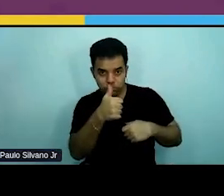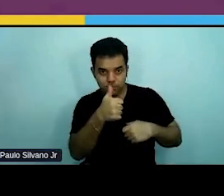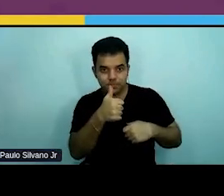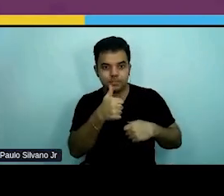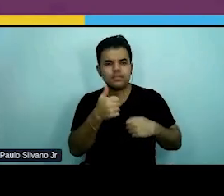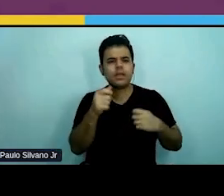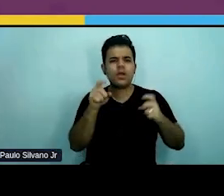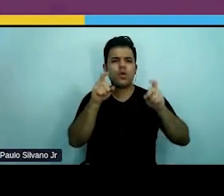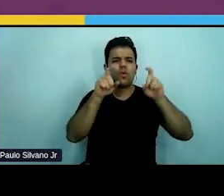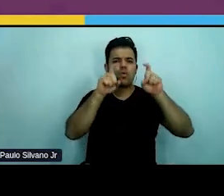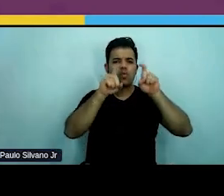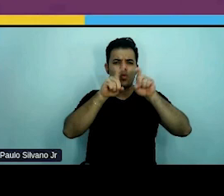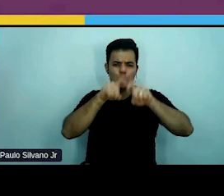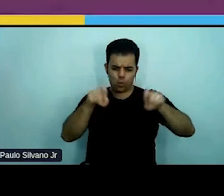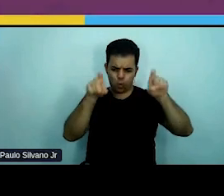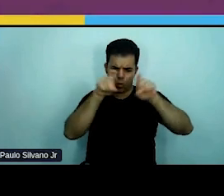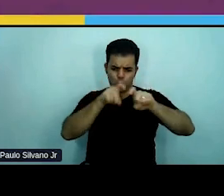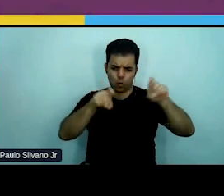sendo